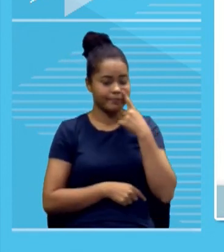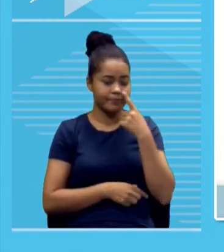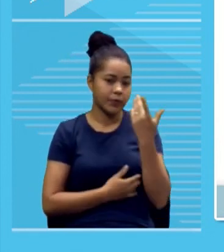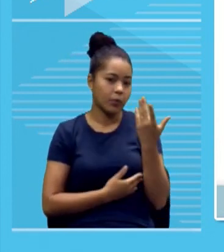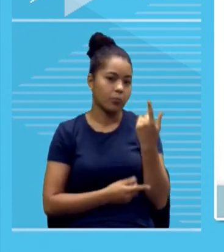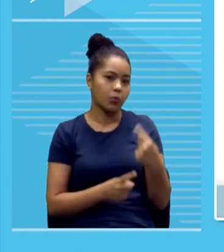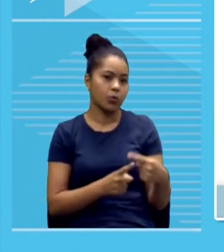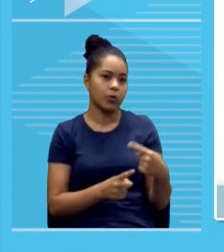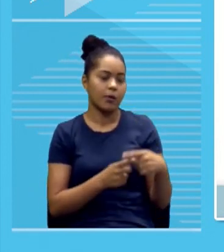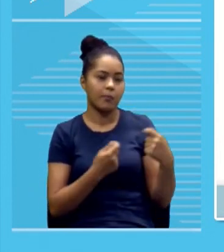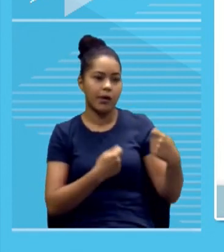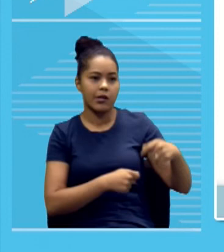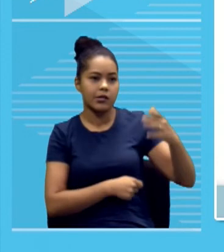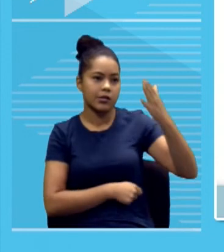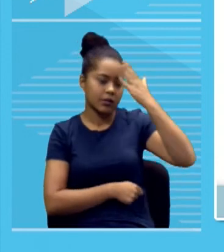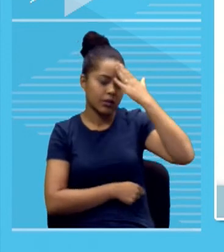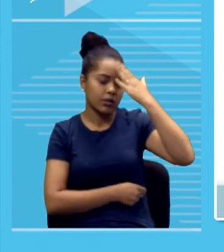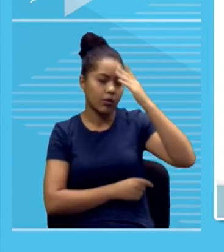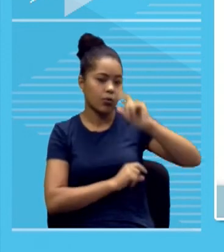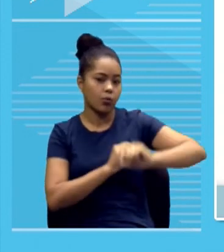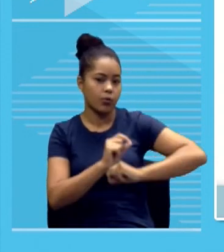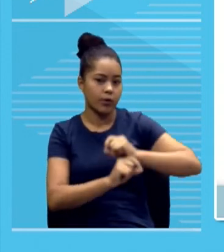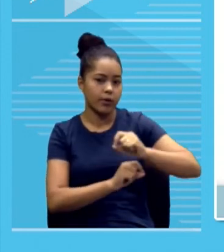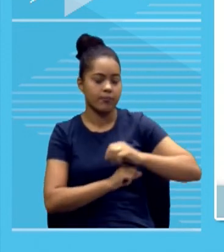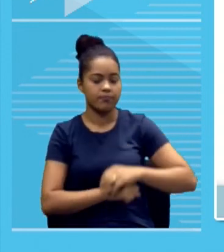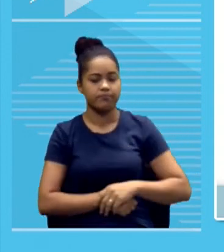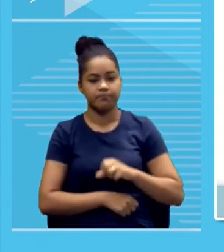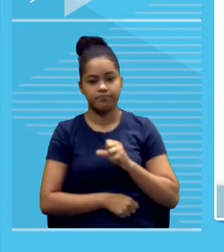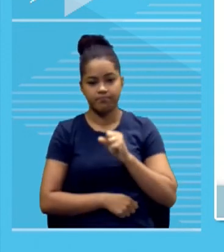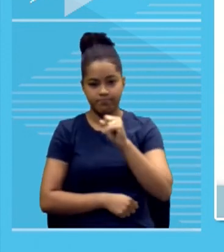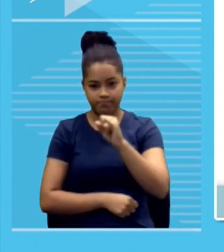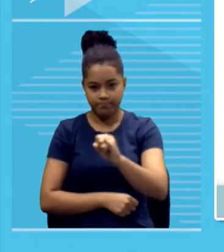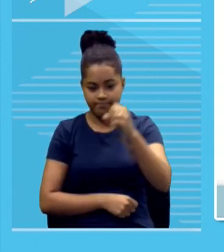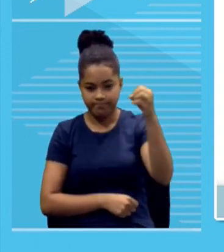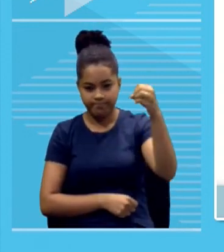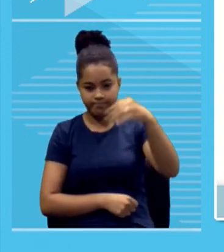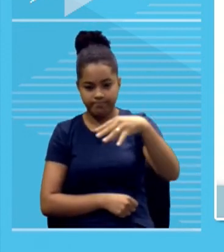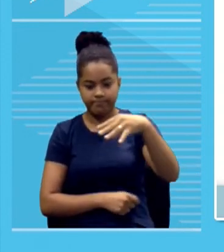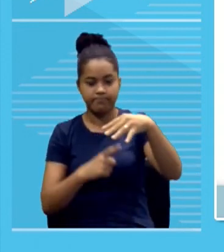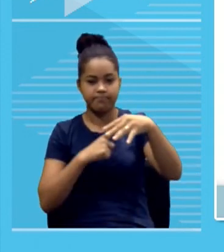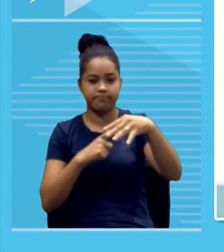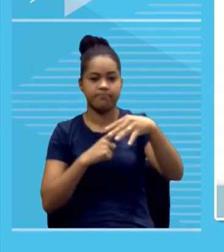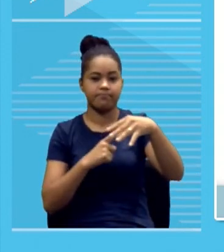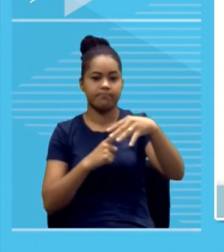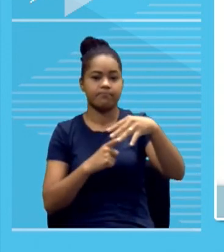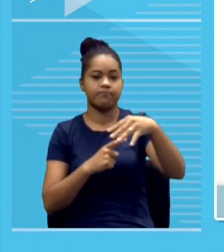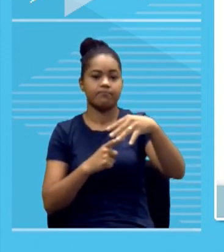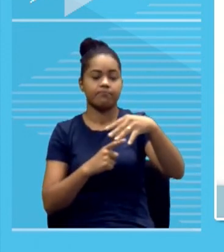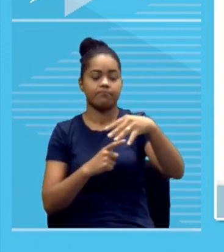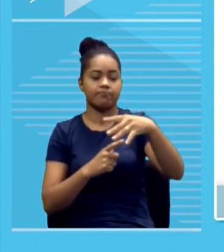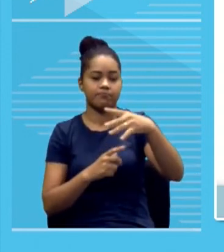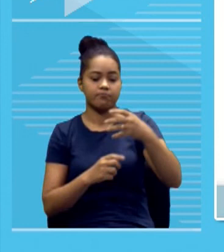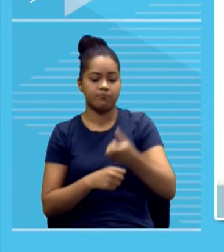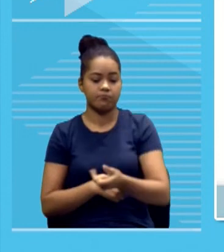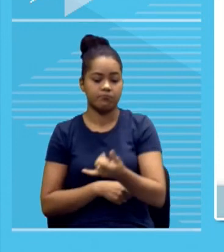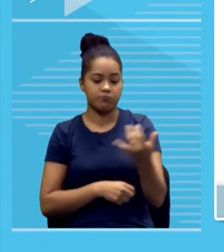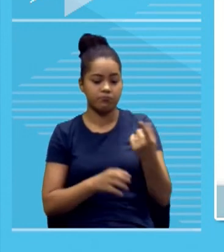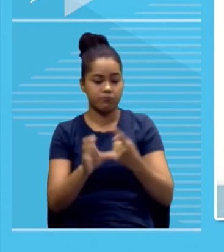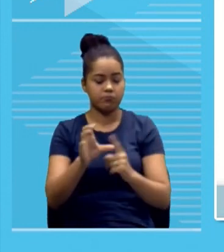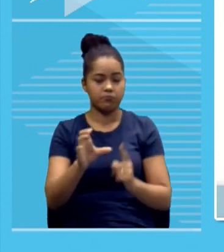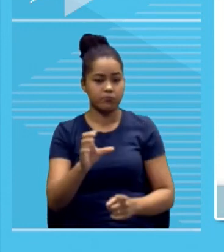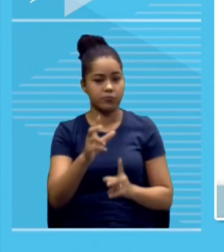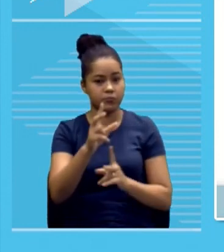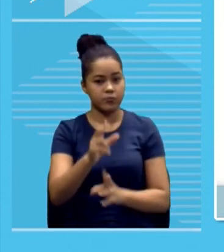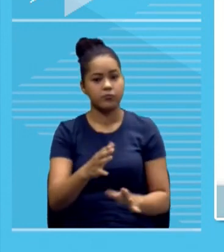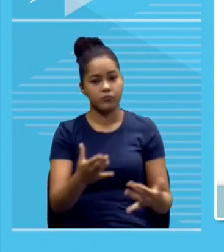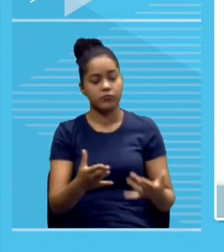seguinte. Lâmpadas que percorrem a mesma quantidade de corrente têm sempre